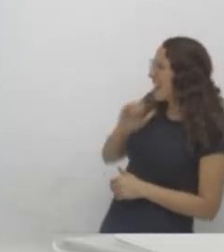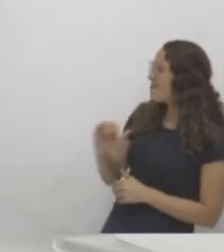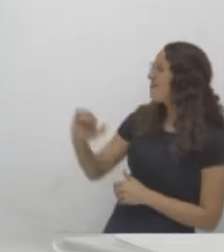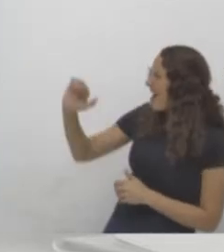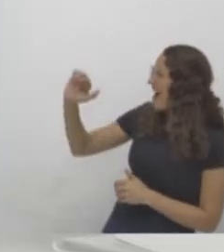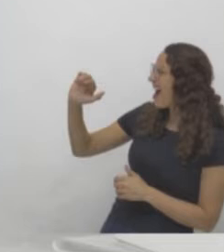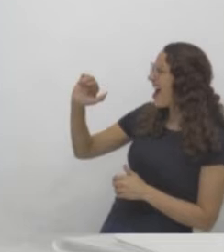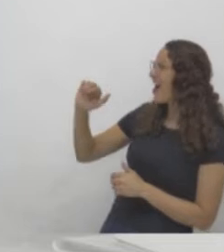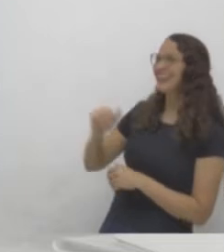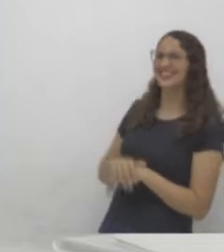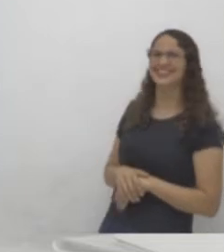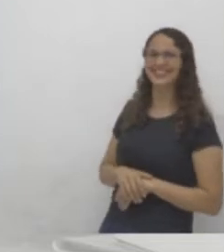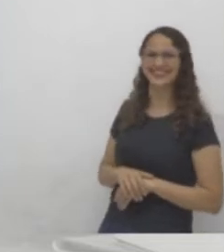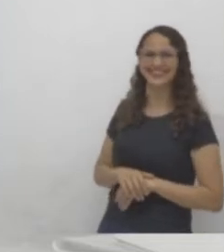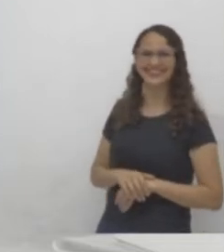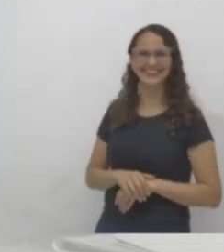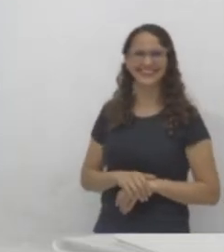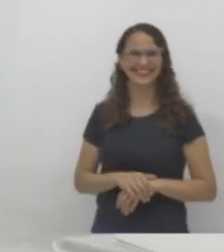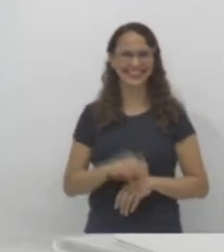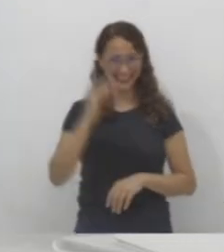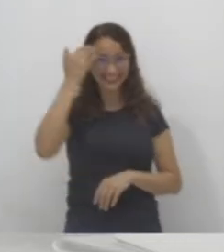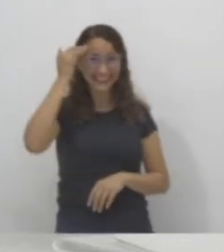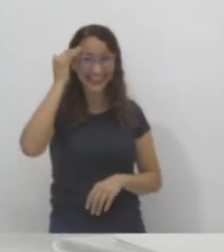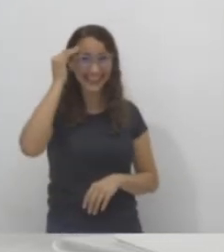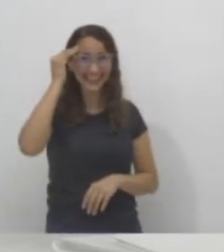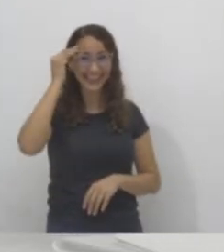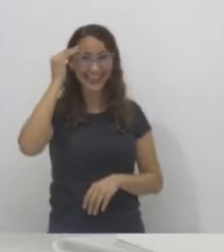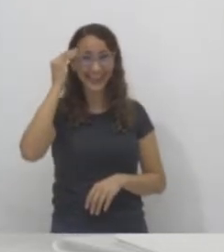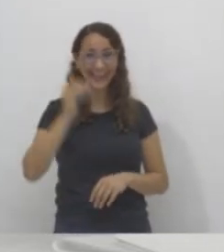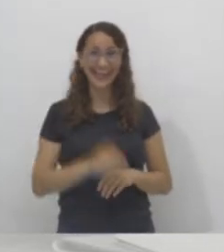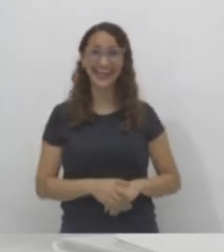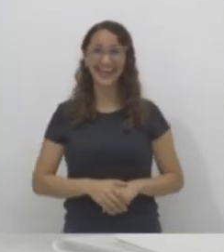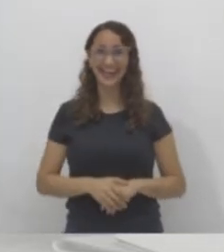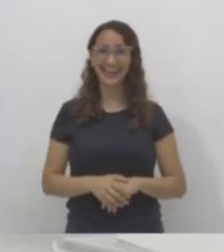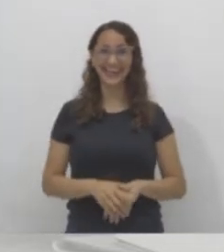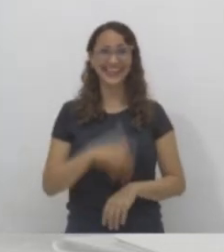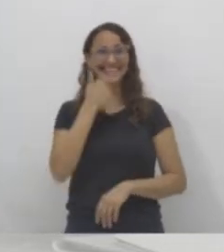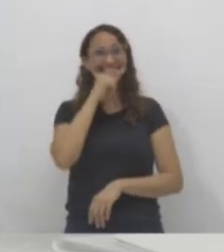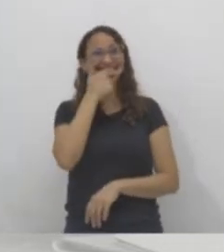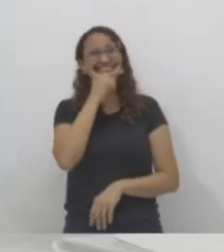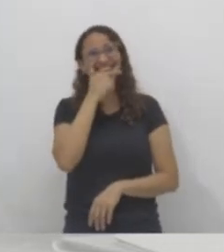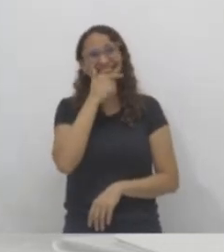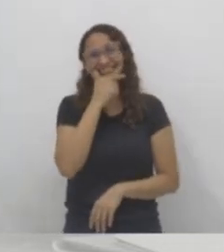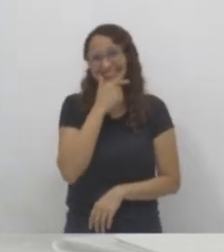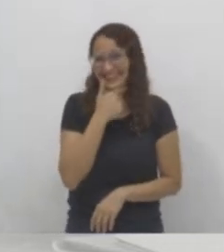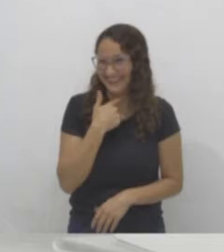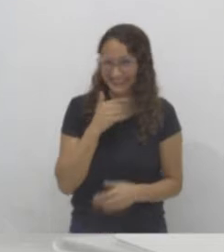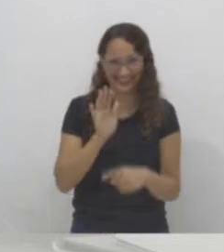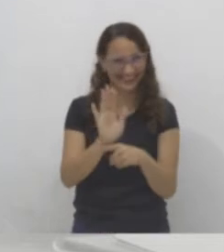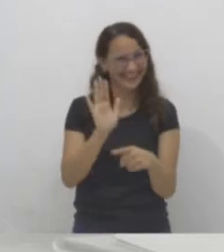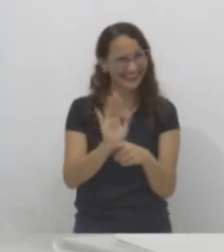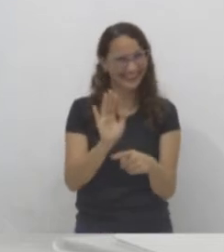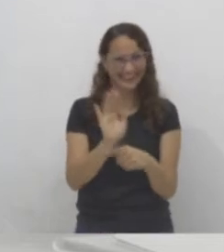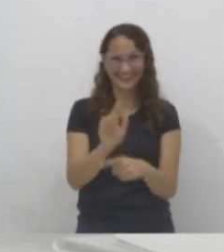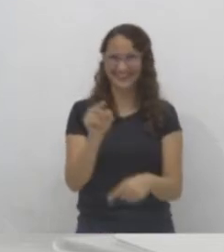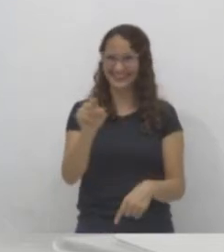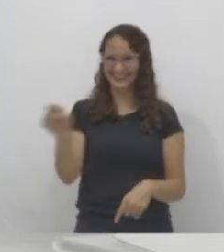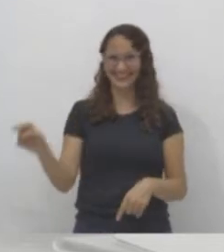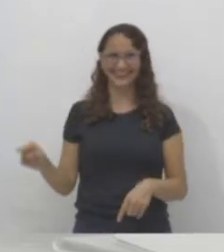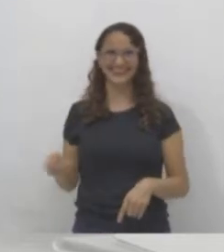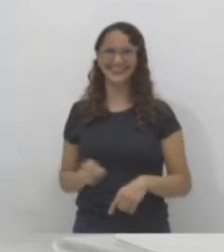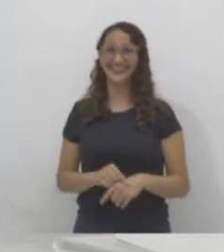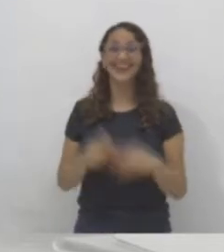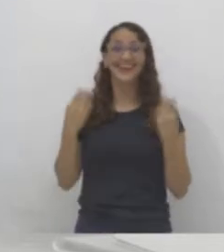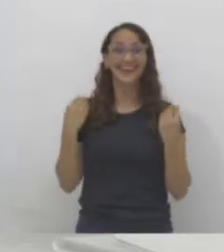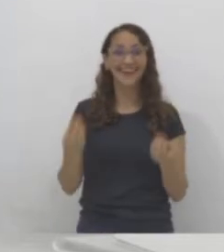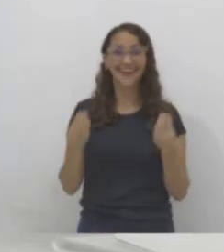elefantes. Já deu para entender? Não, eu mesma tenho que rir para, né, para ajudar a continuar nesse processo.